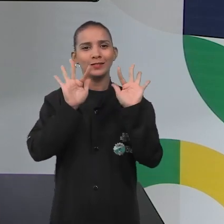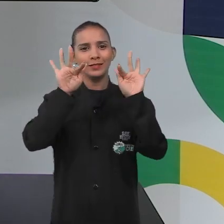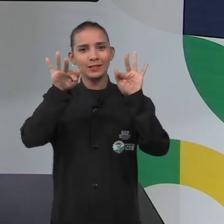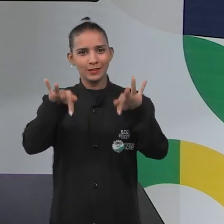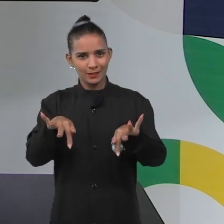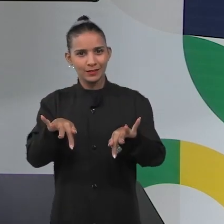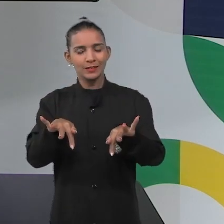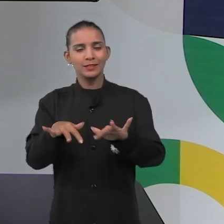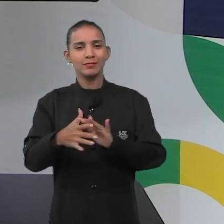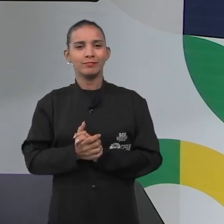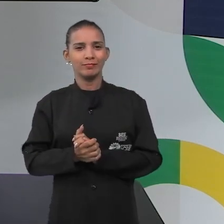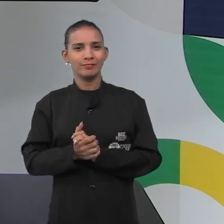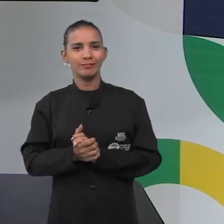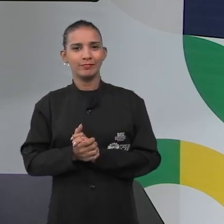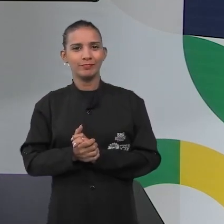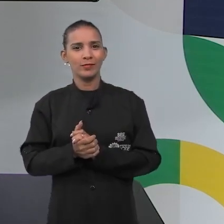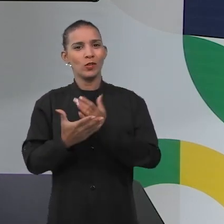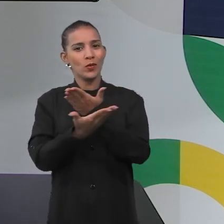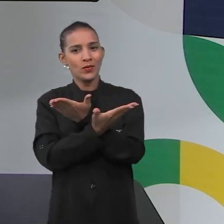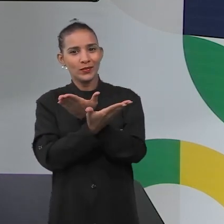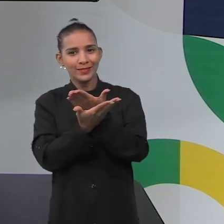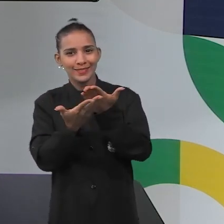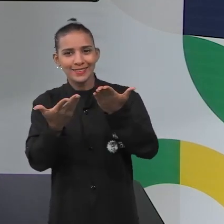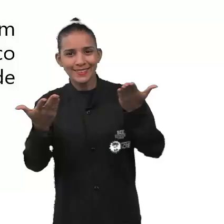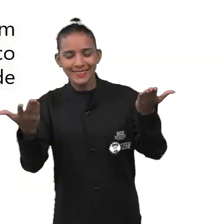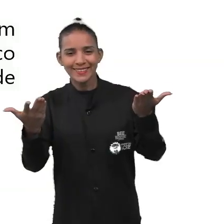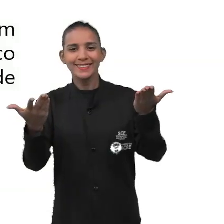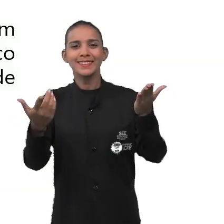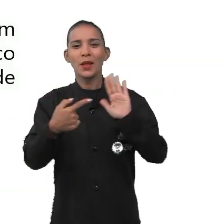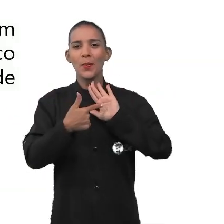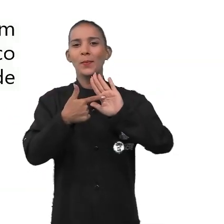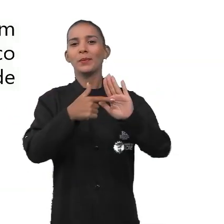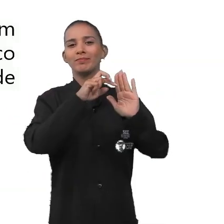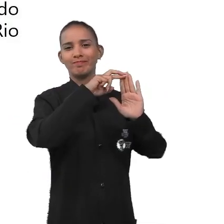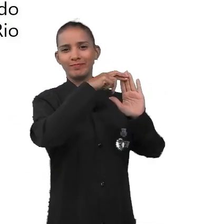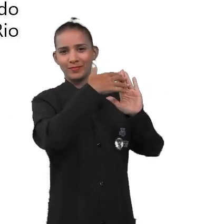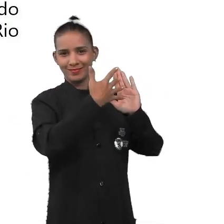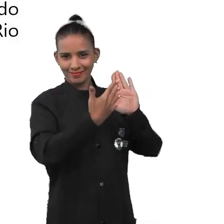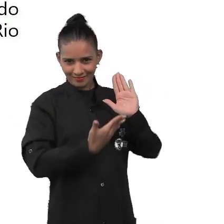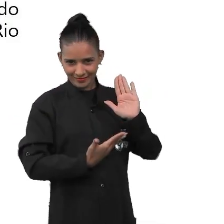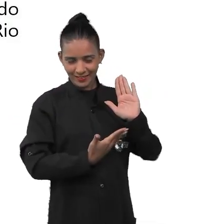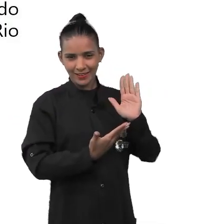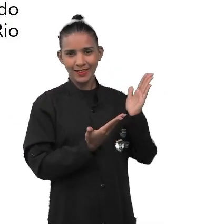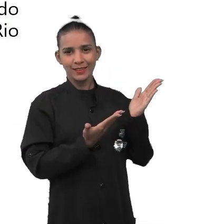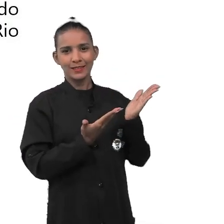tá? Quero deixar vocês aí com as nossas referências